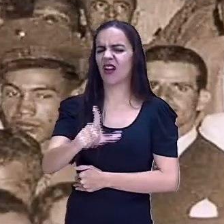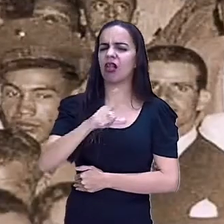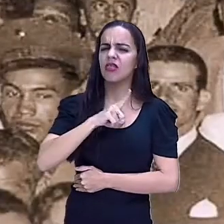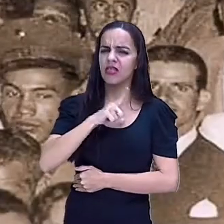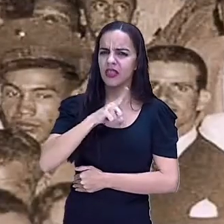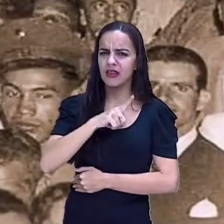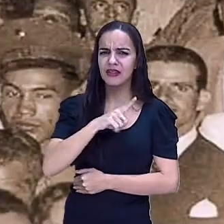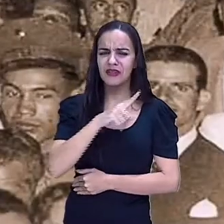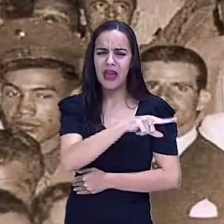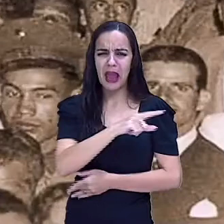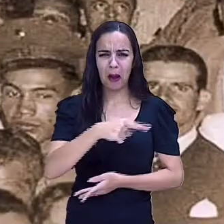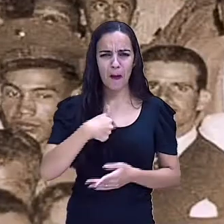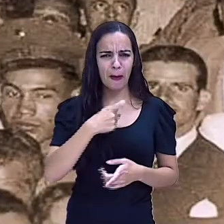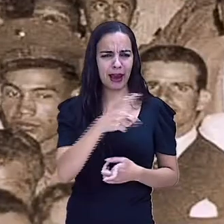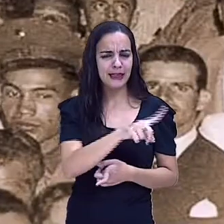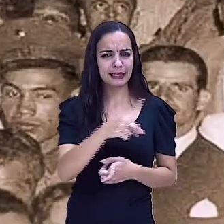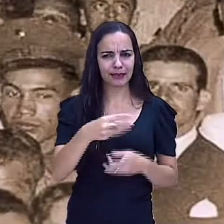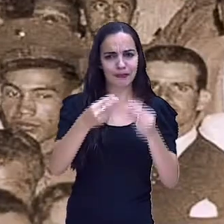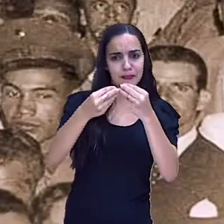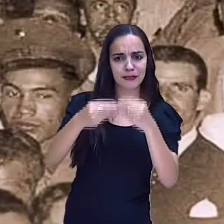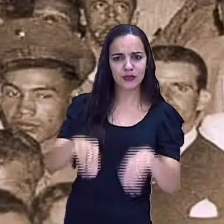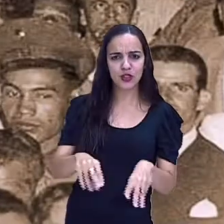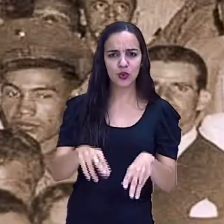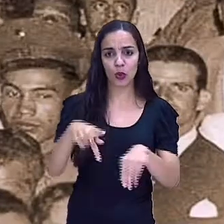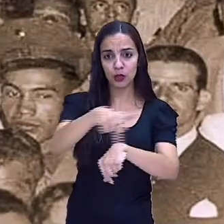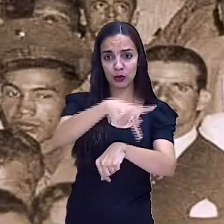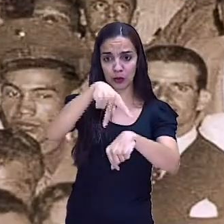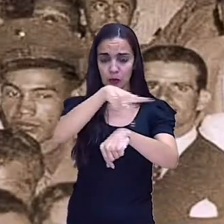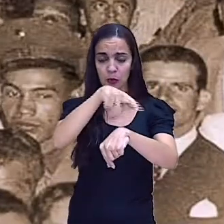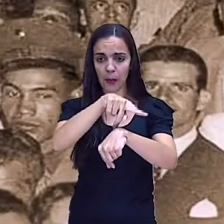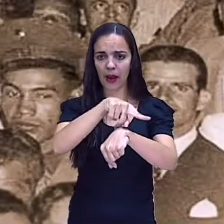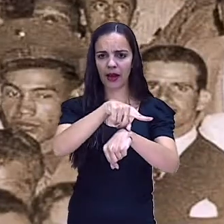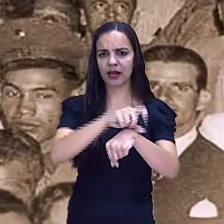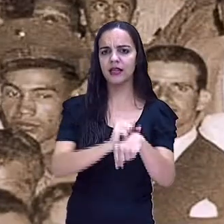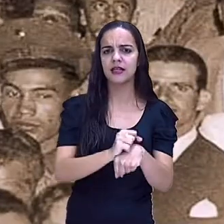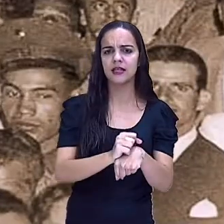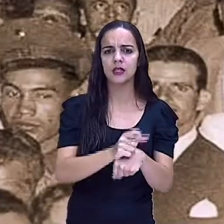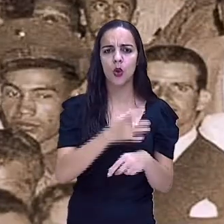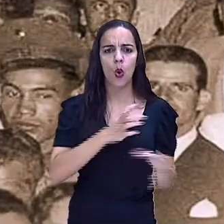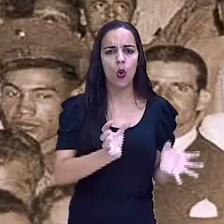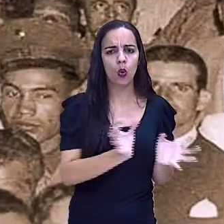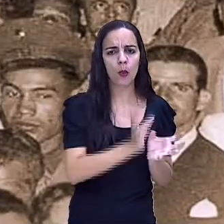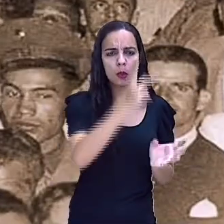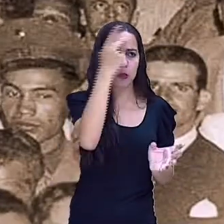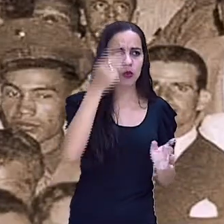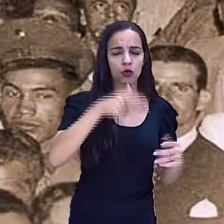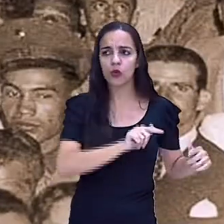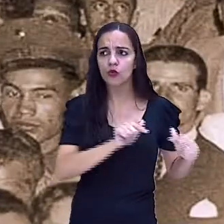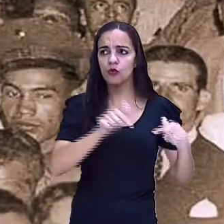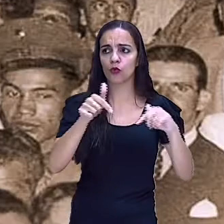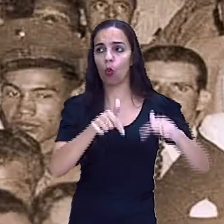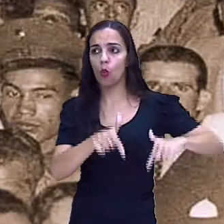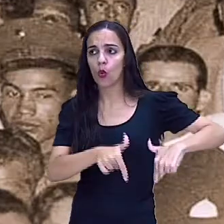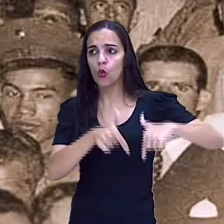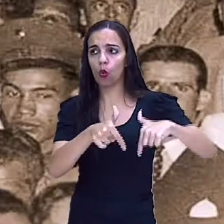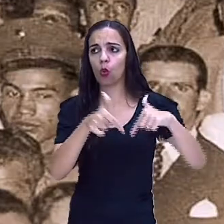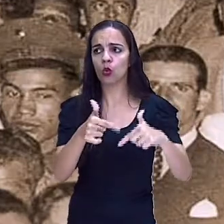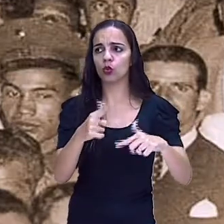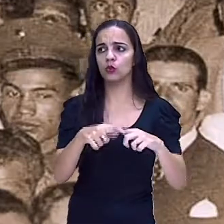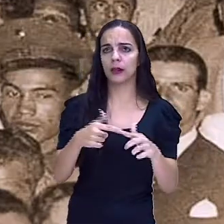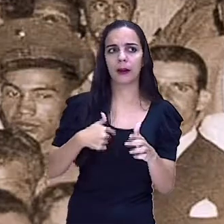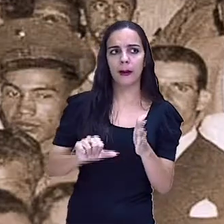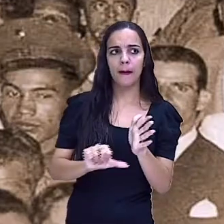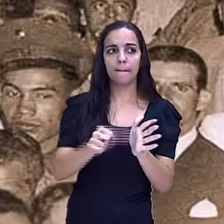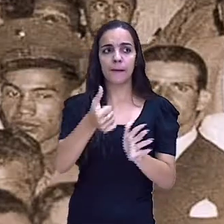de Vargas no poder ampliou-se consideravelmente. Primeiramente, surgiu